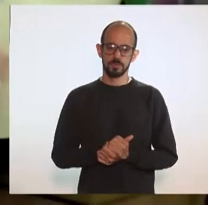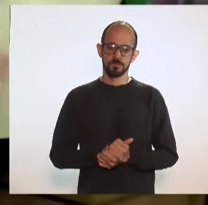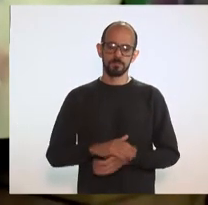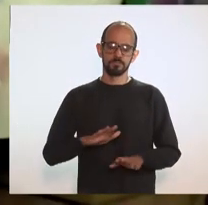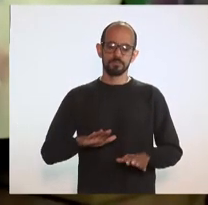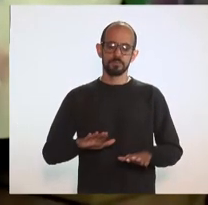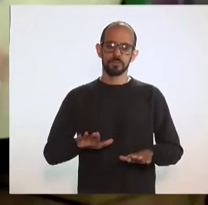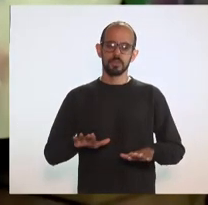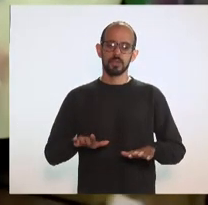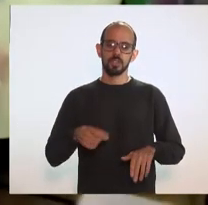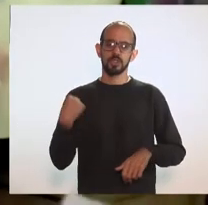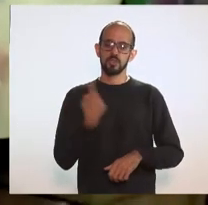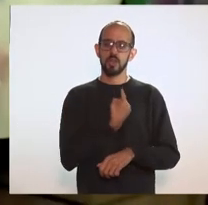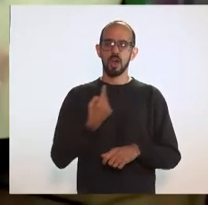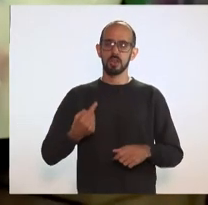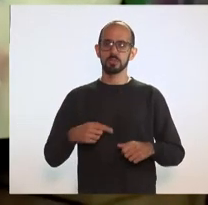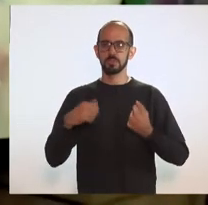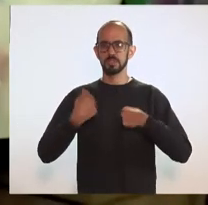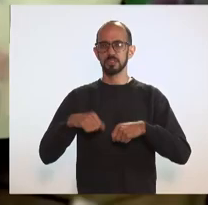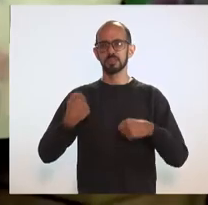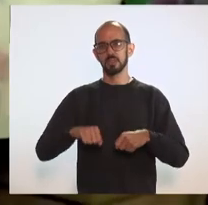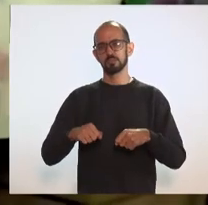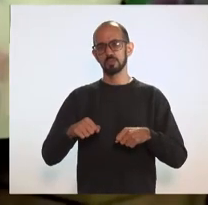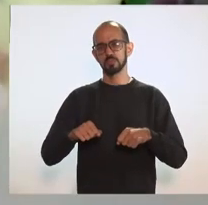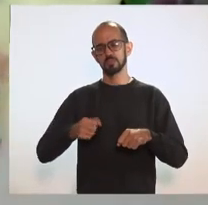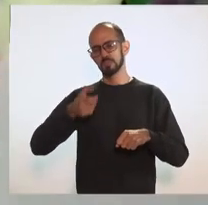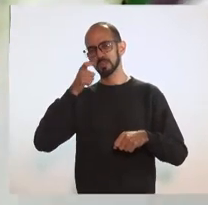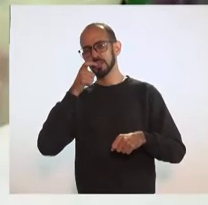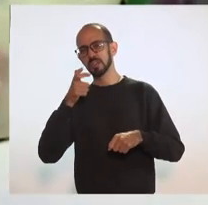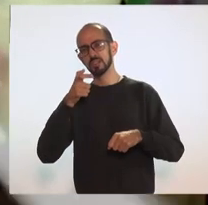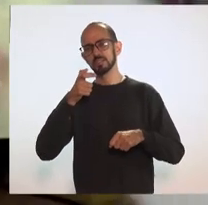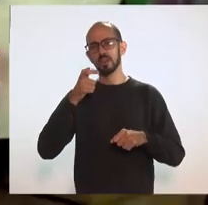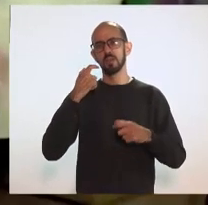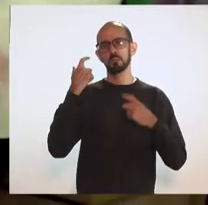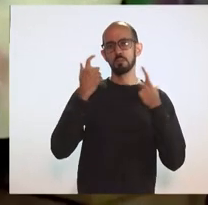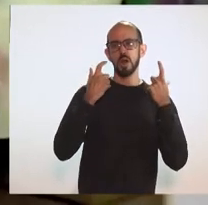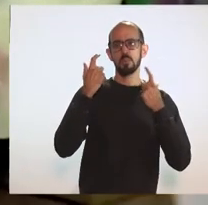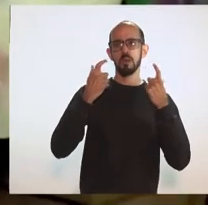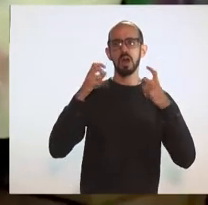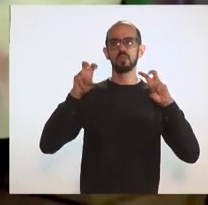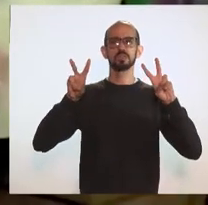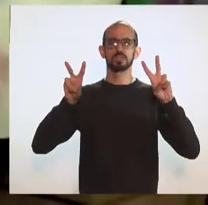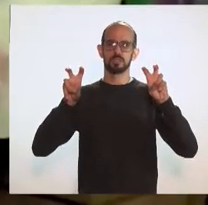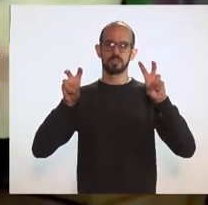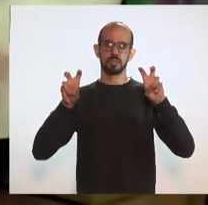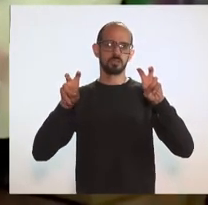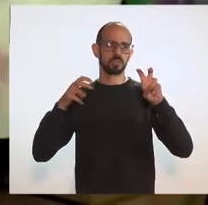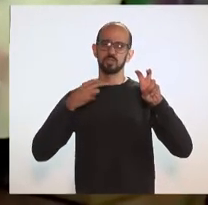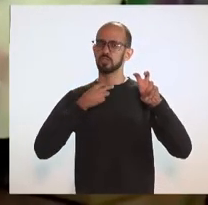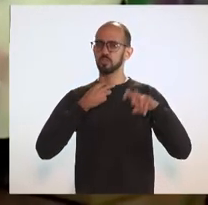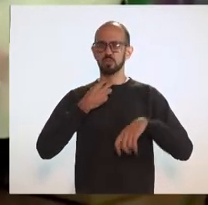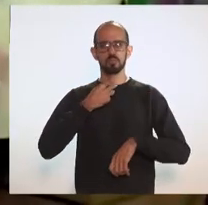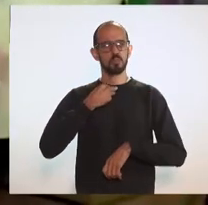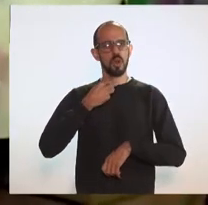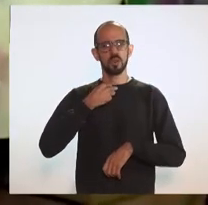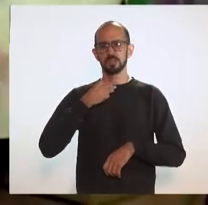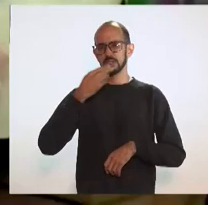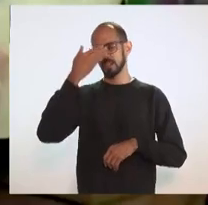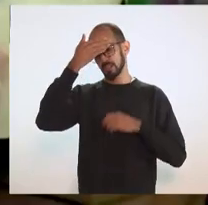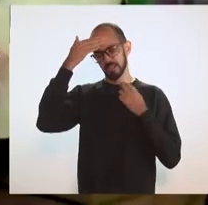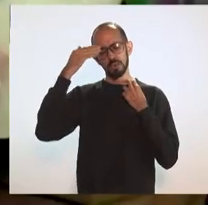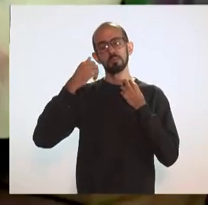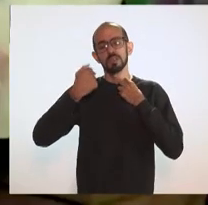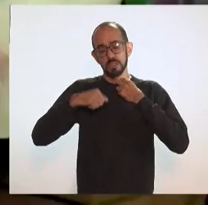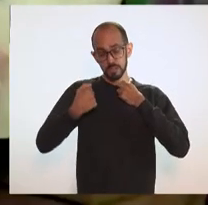gente chama aqui atenção e a preocupação deve desse tema a gente não pode esquecer precisamos